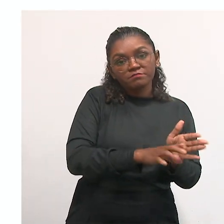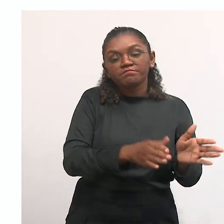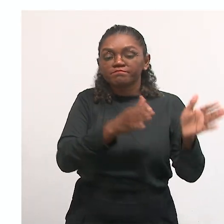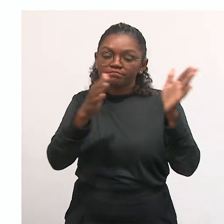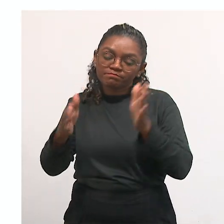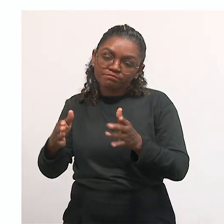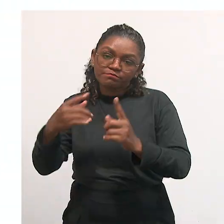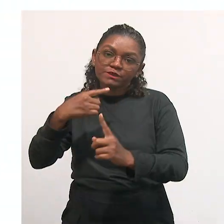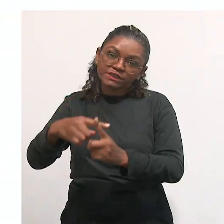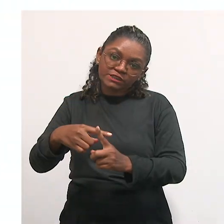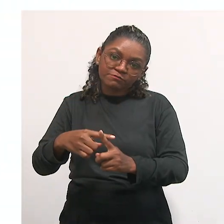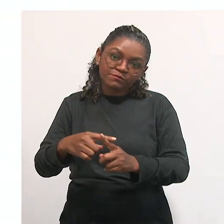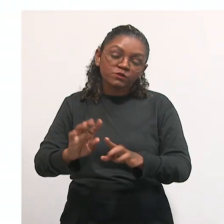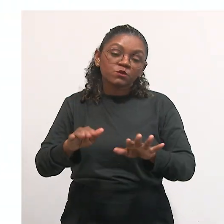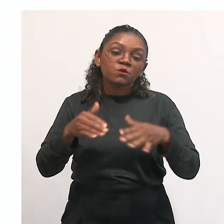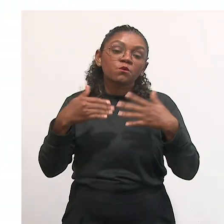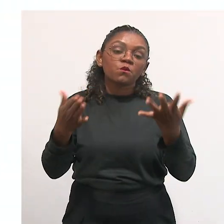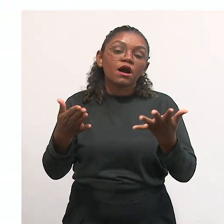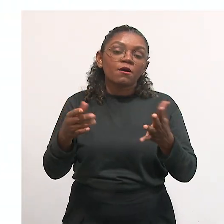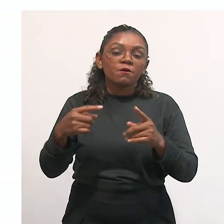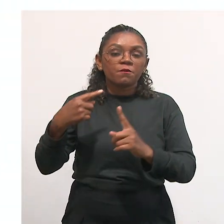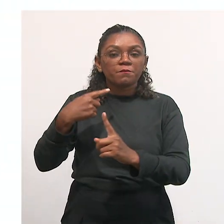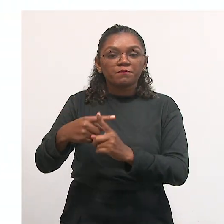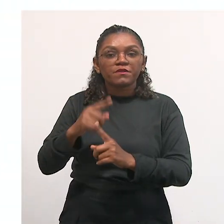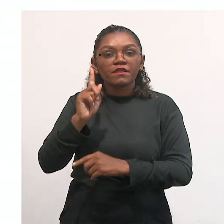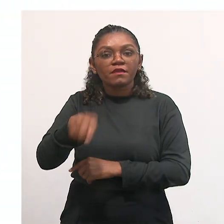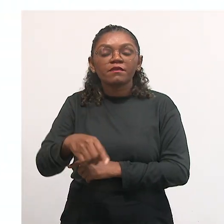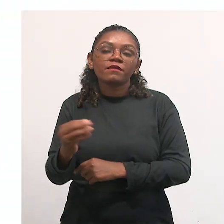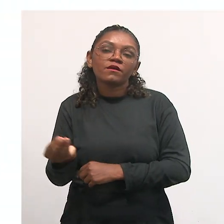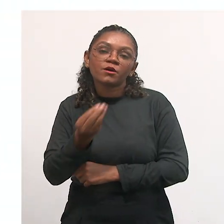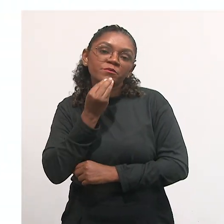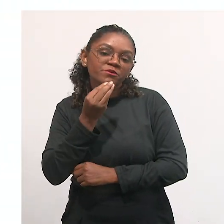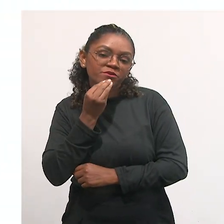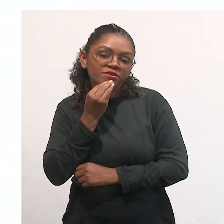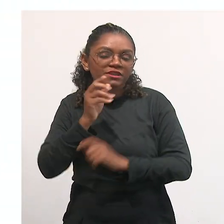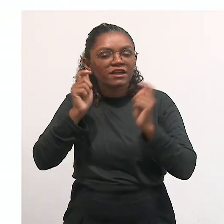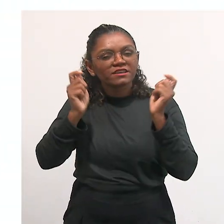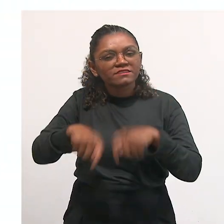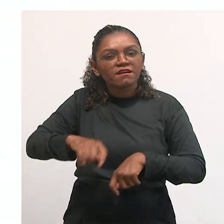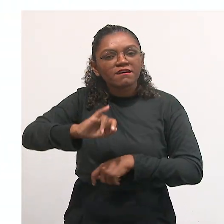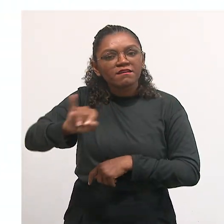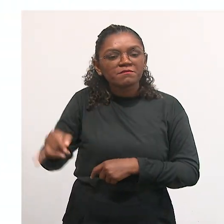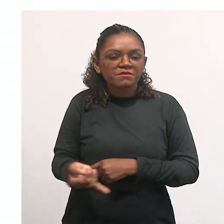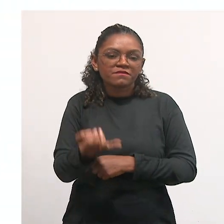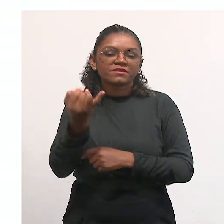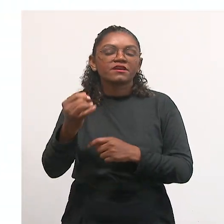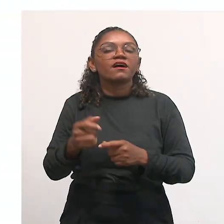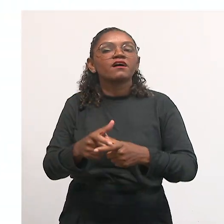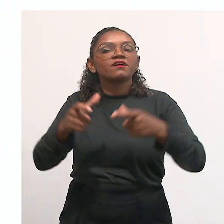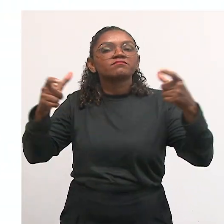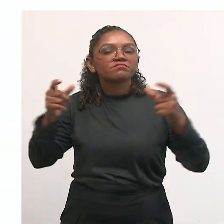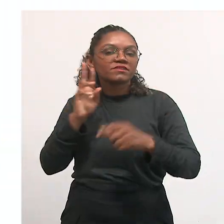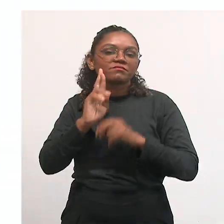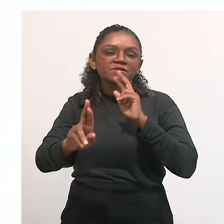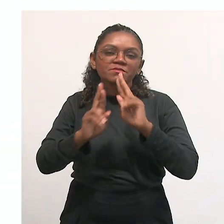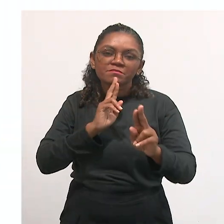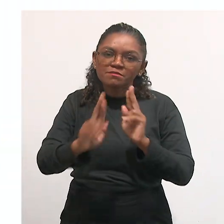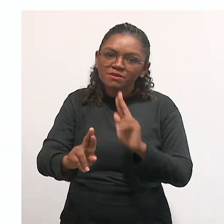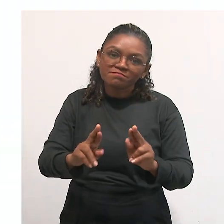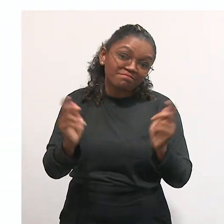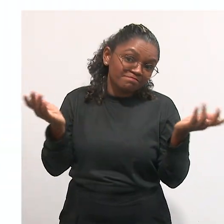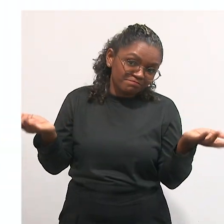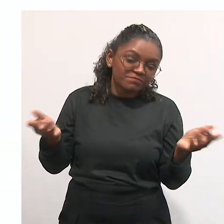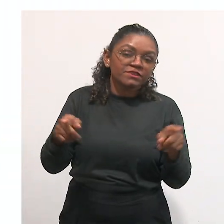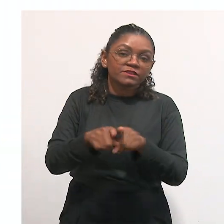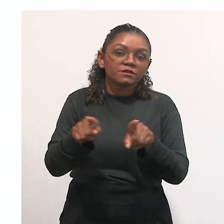positivos seriam oportunidades que podem ser aproveitadas para aumentar os resultados do projeto,